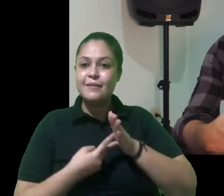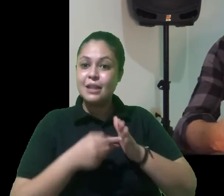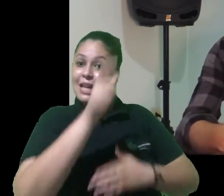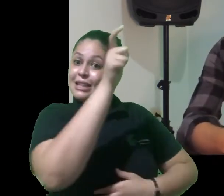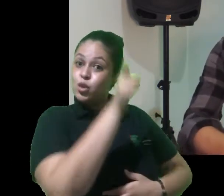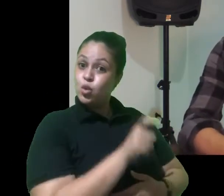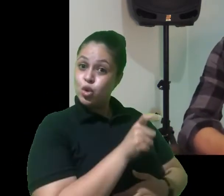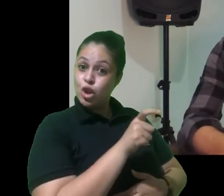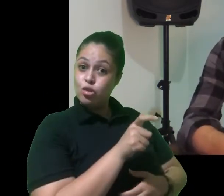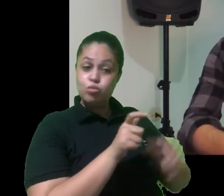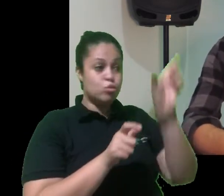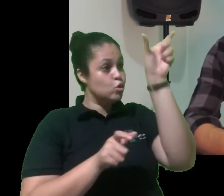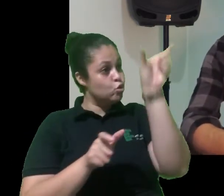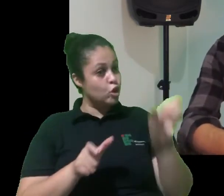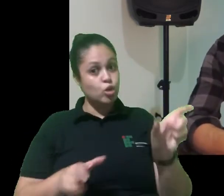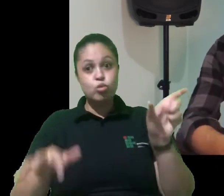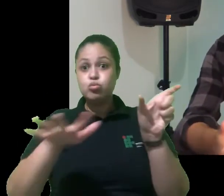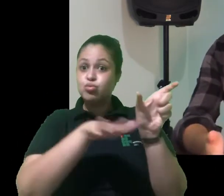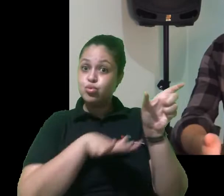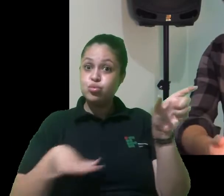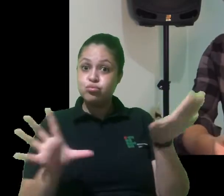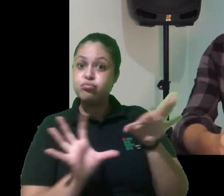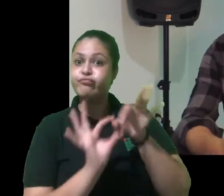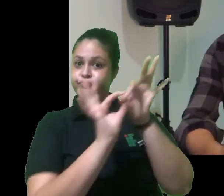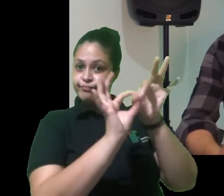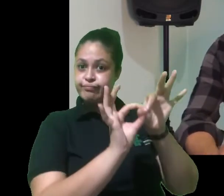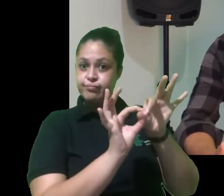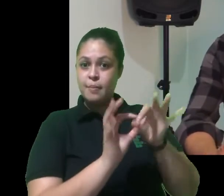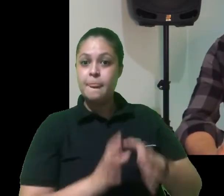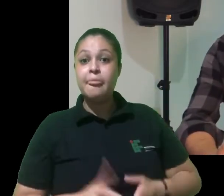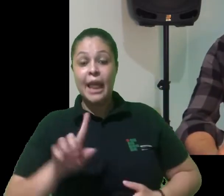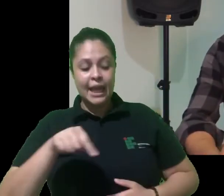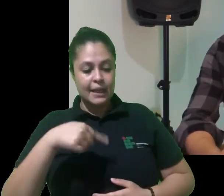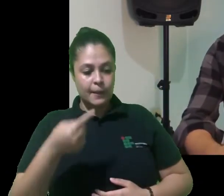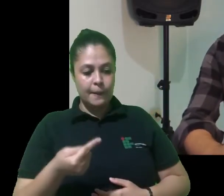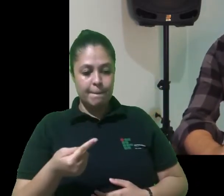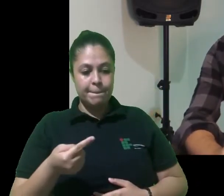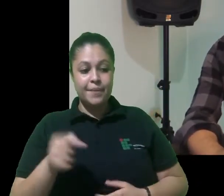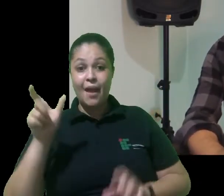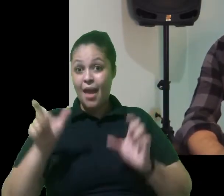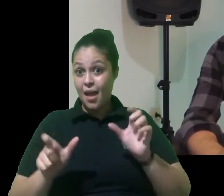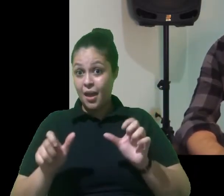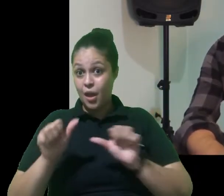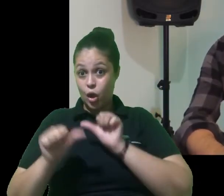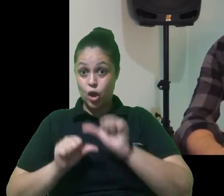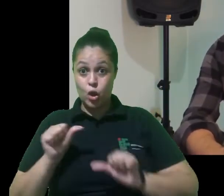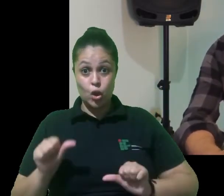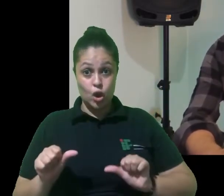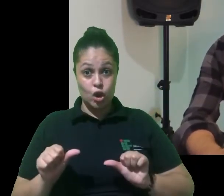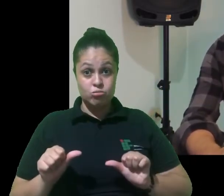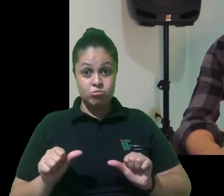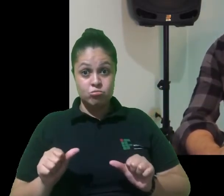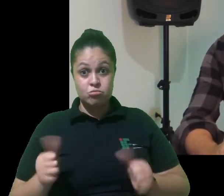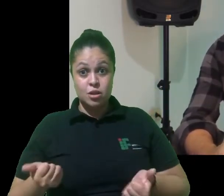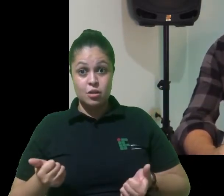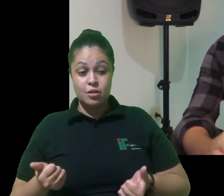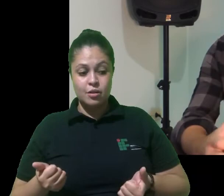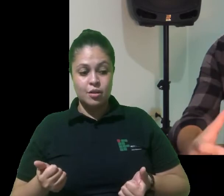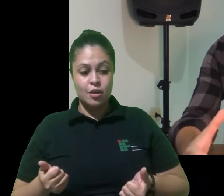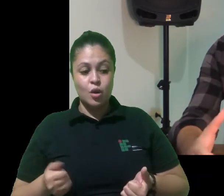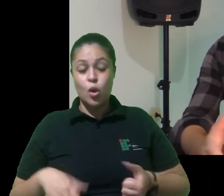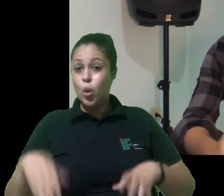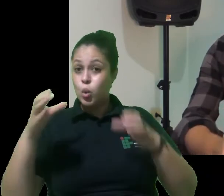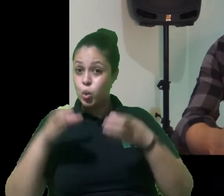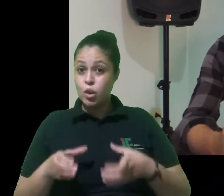significações desse sujeito, de um grupo de sujeitos com esse espaço. Então, é aquilo que torna,